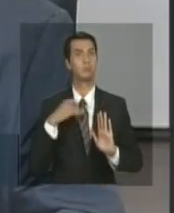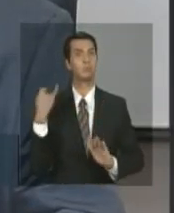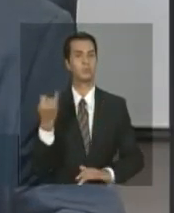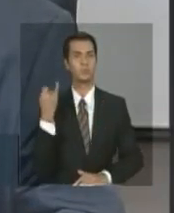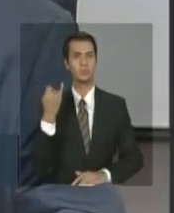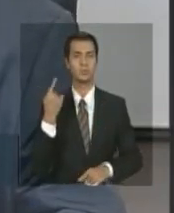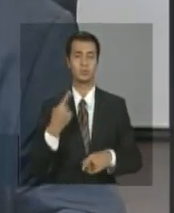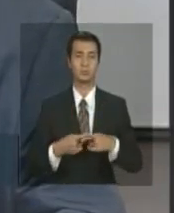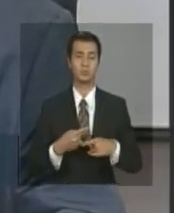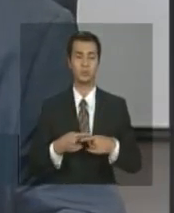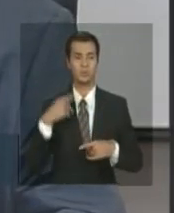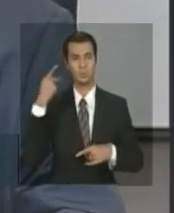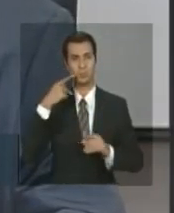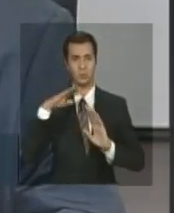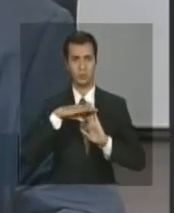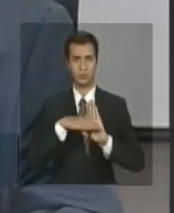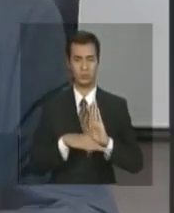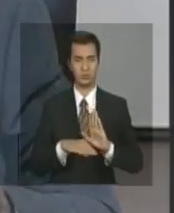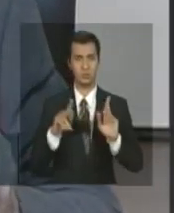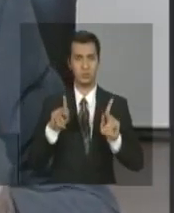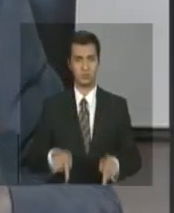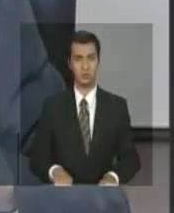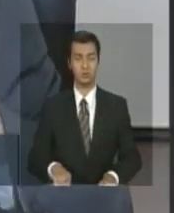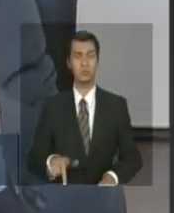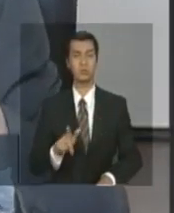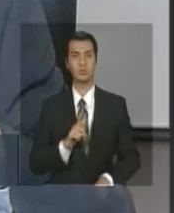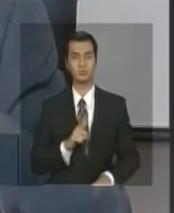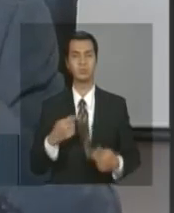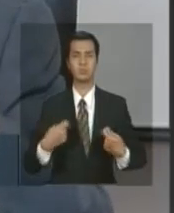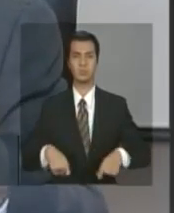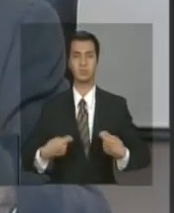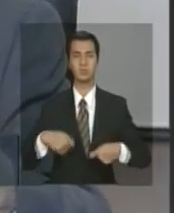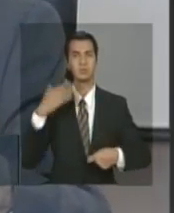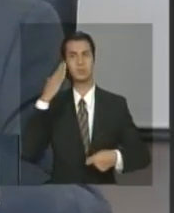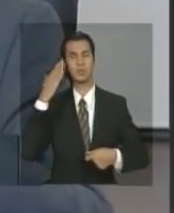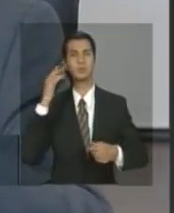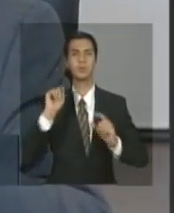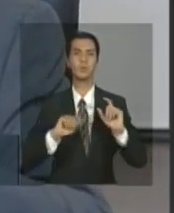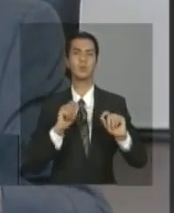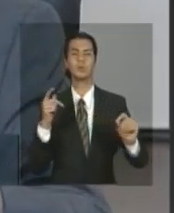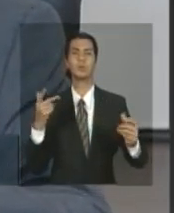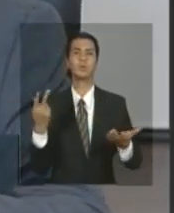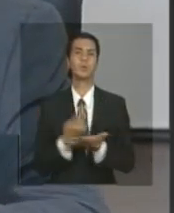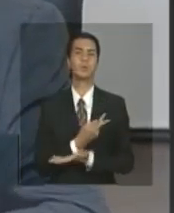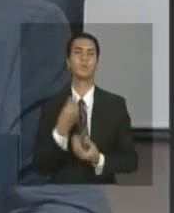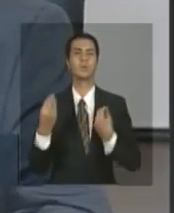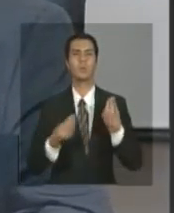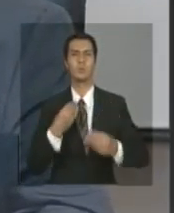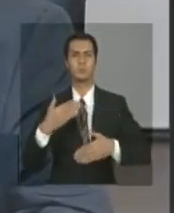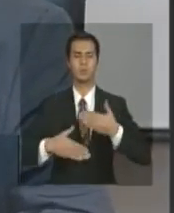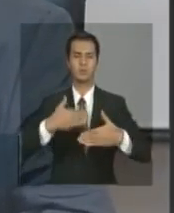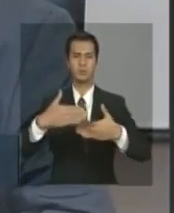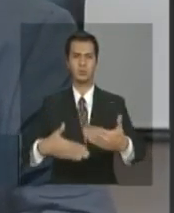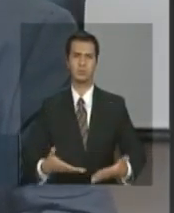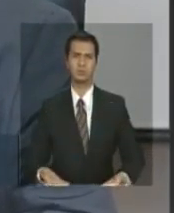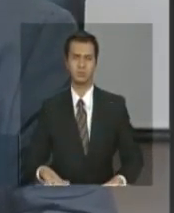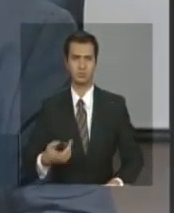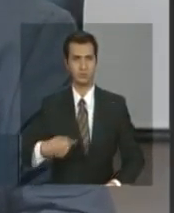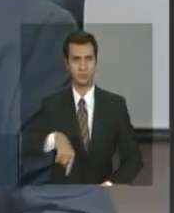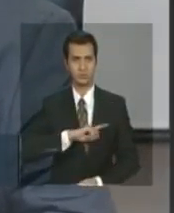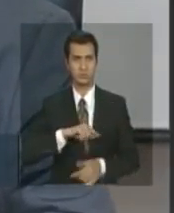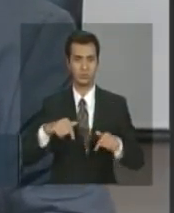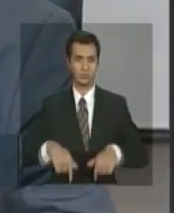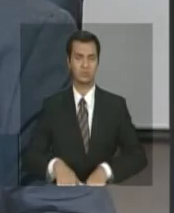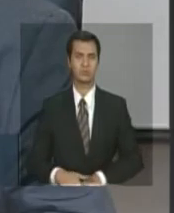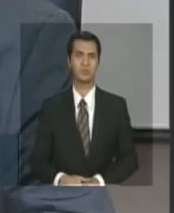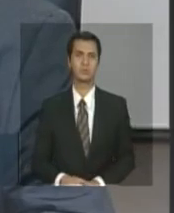em termos de política pública depende de saber em que ponto, na verdade, da evolução dessa tendência nós estamos.